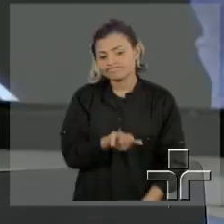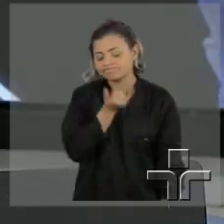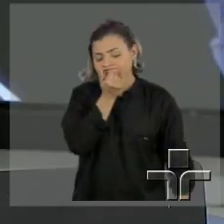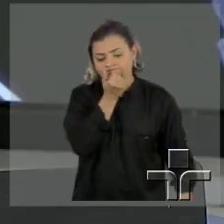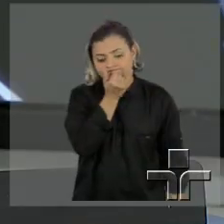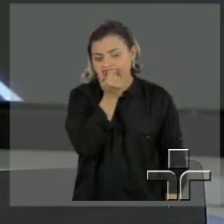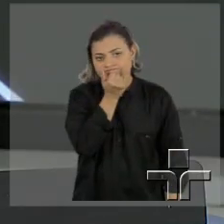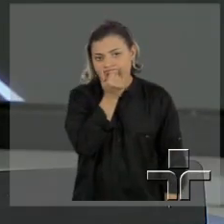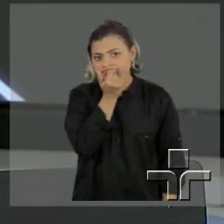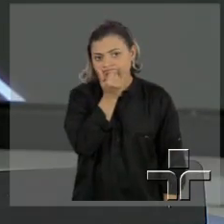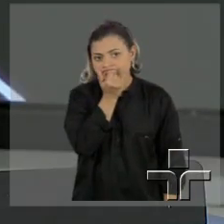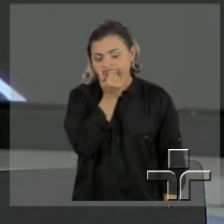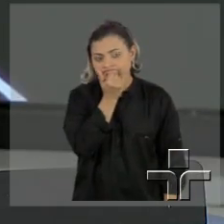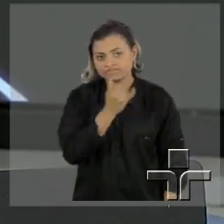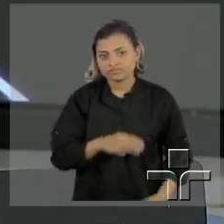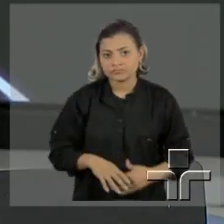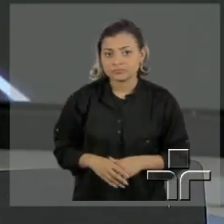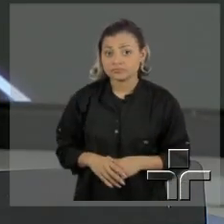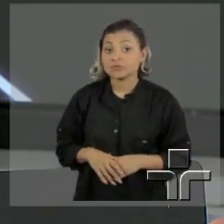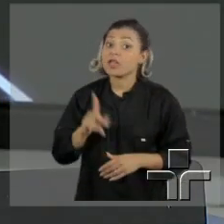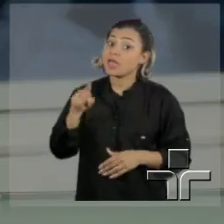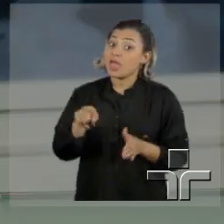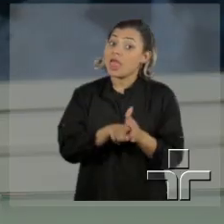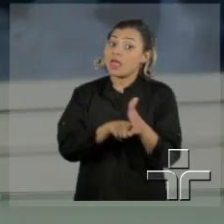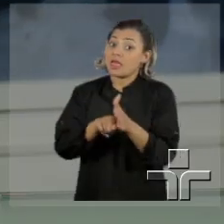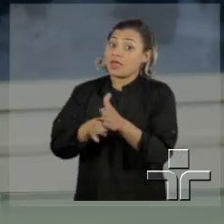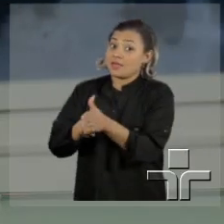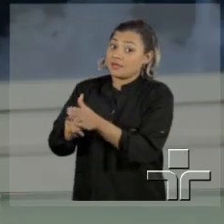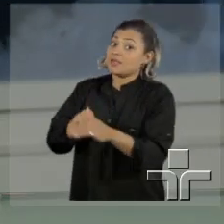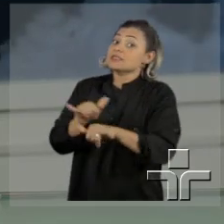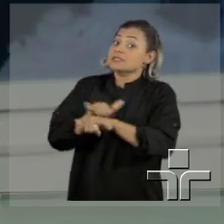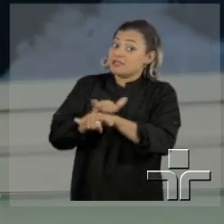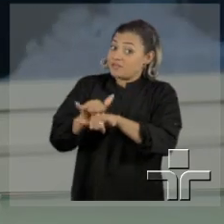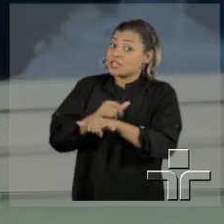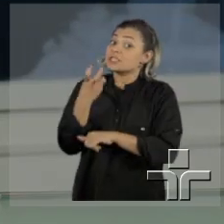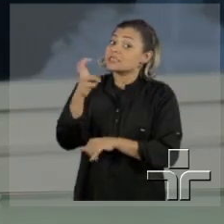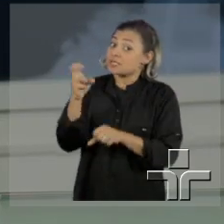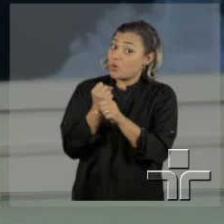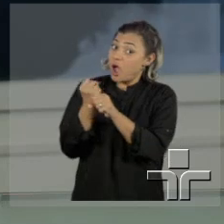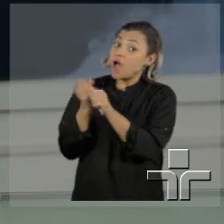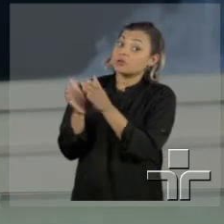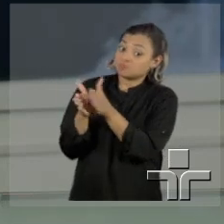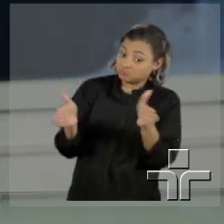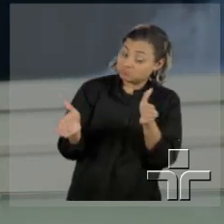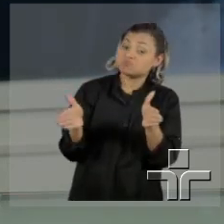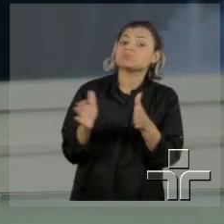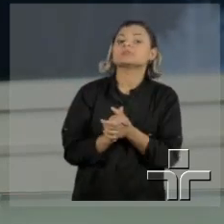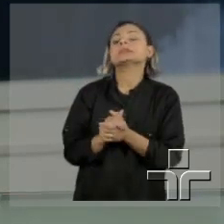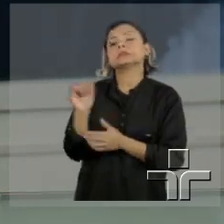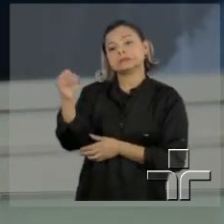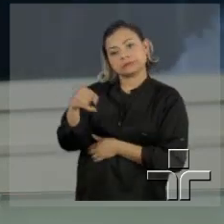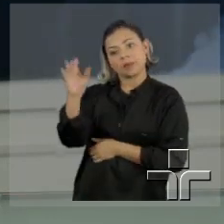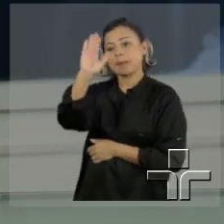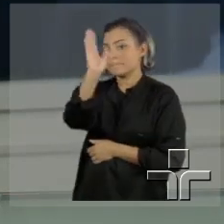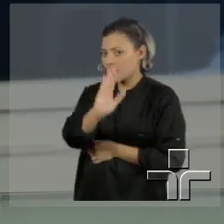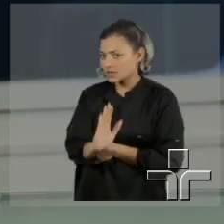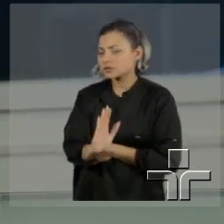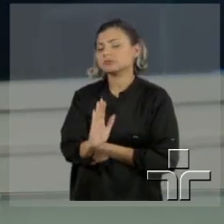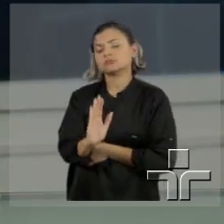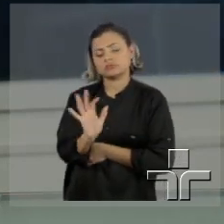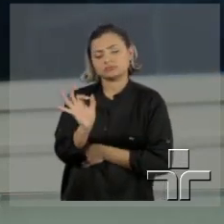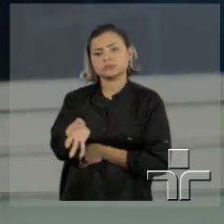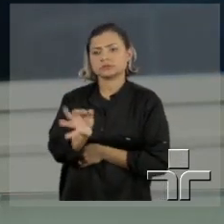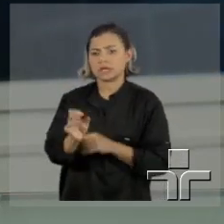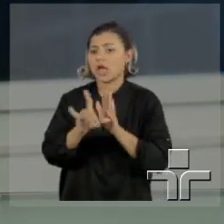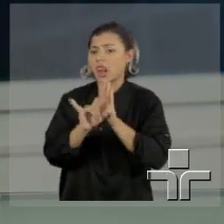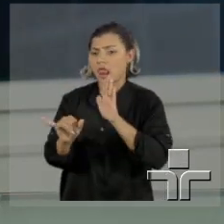Mas esse também foi o trabalho da Lava Jato durante 5 anos, né? Eu ia colocar esse aspecto. Tem toda a razão, né? Aqui no Brasil, a